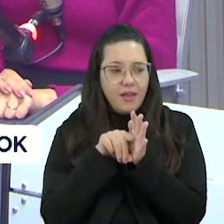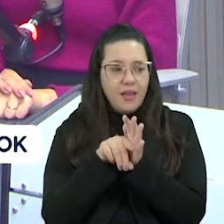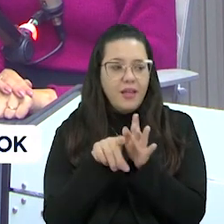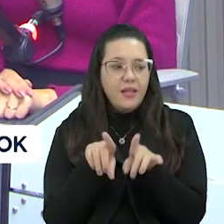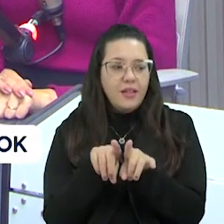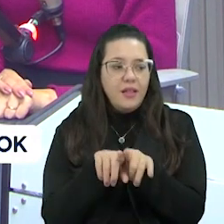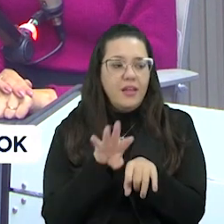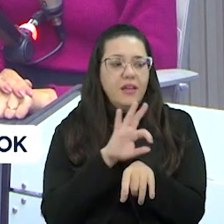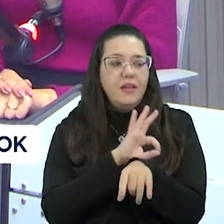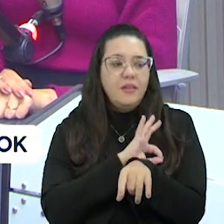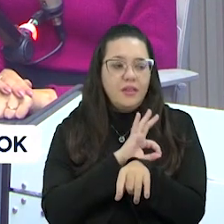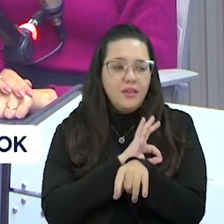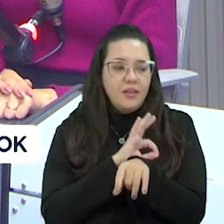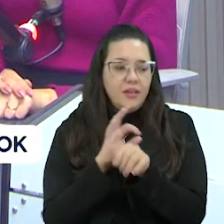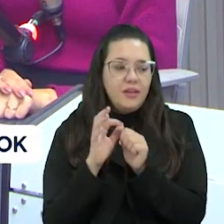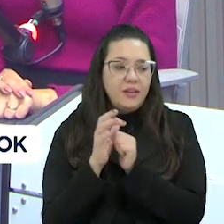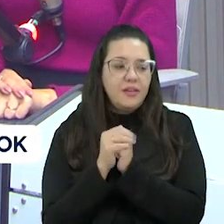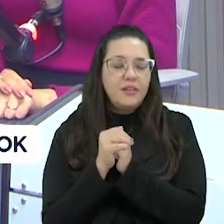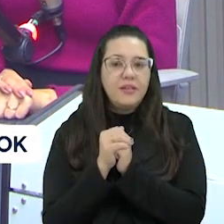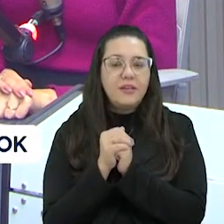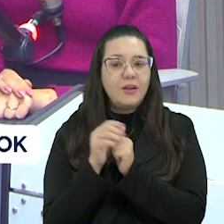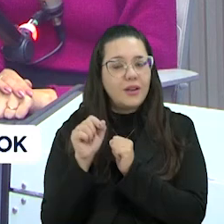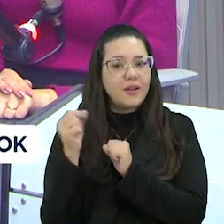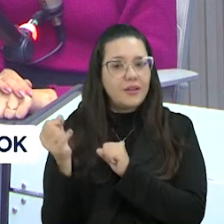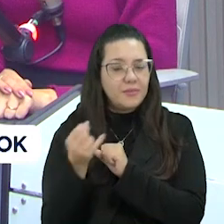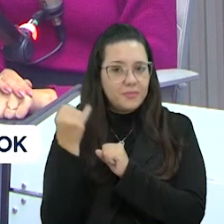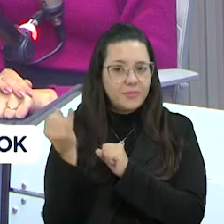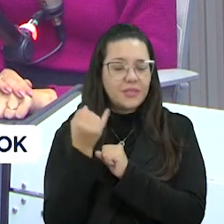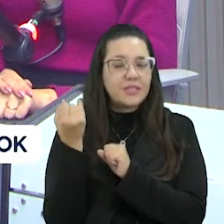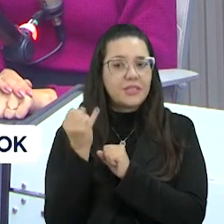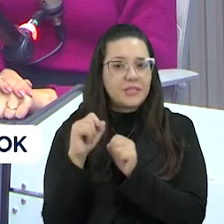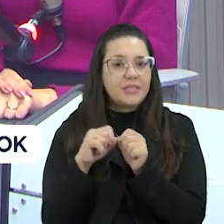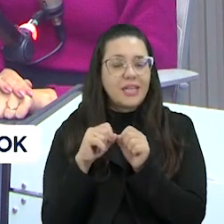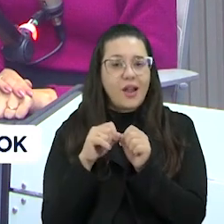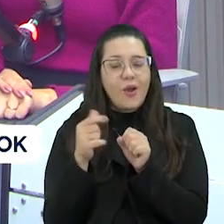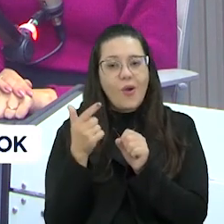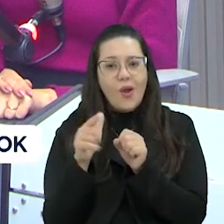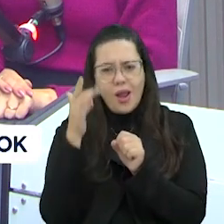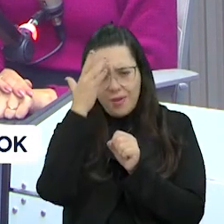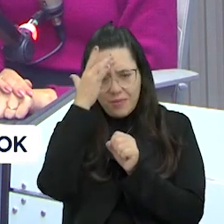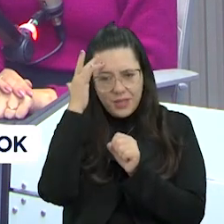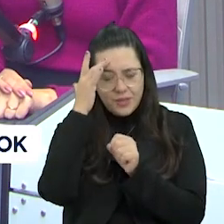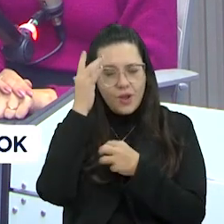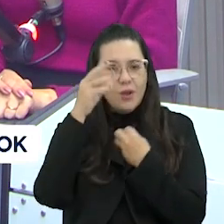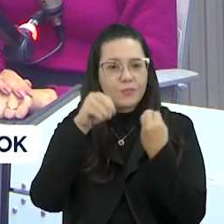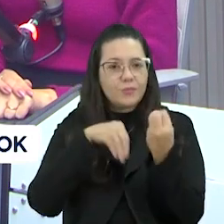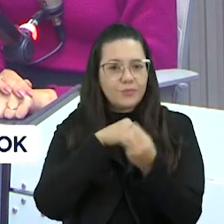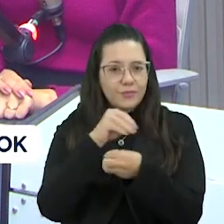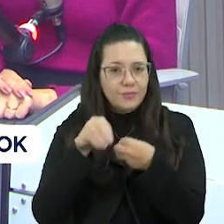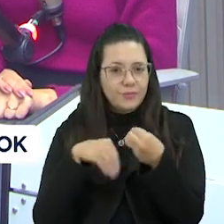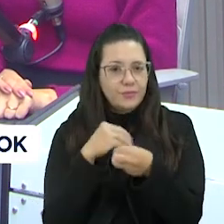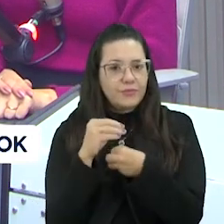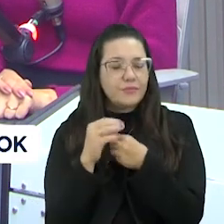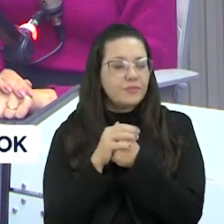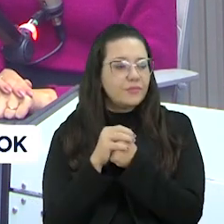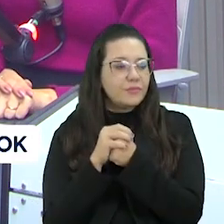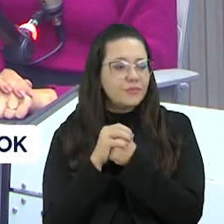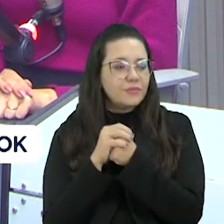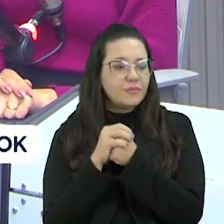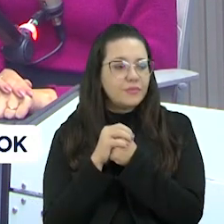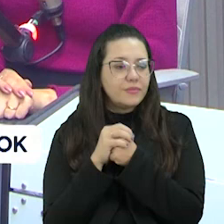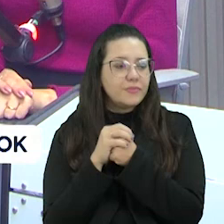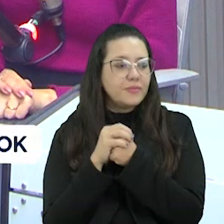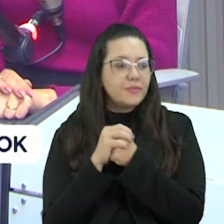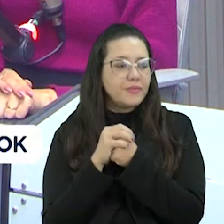da Polícia Civil, né, para se verificar participantes, se tem outras pessoas envolvidas em determinada situação que isso seja